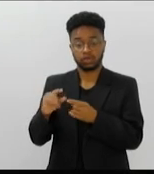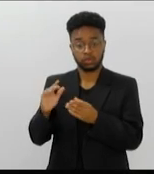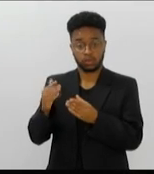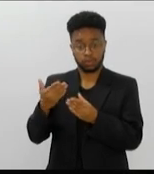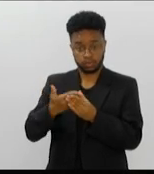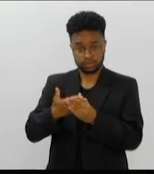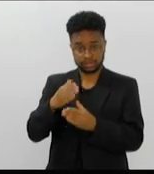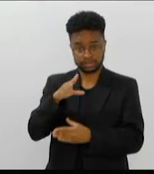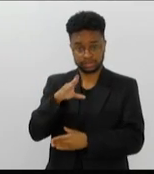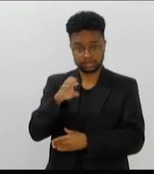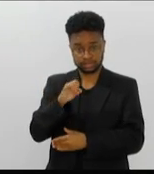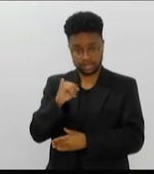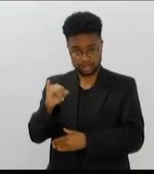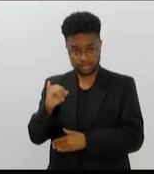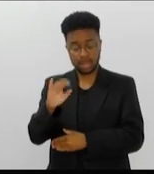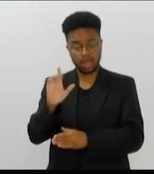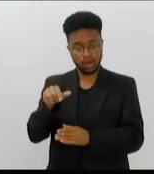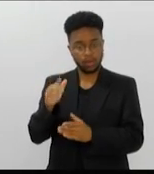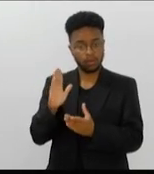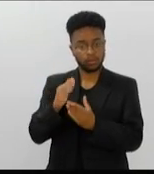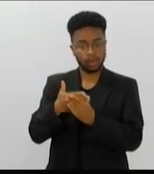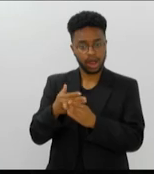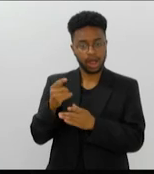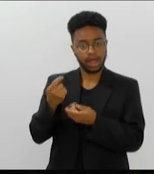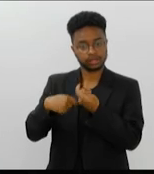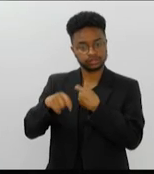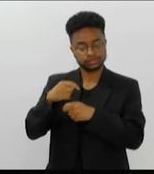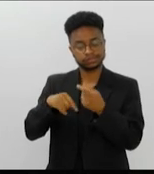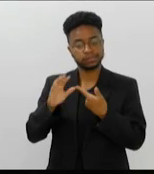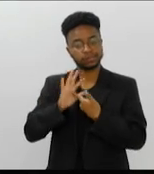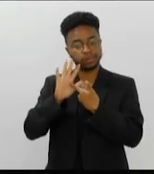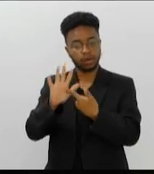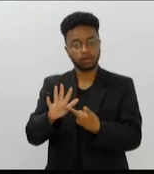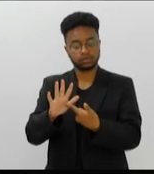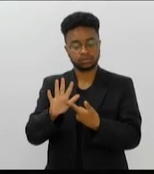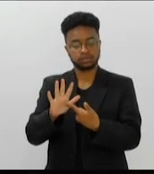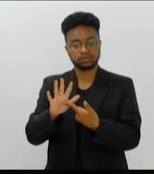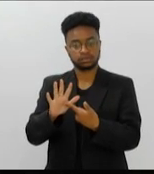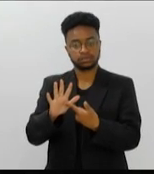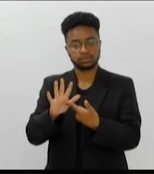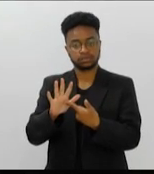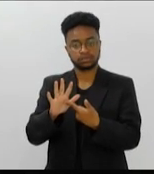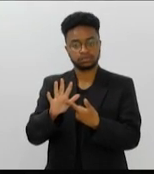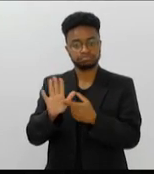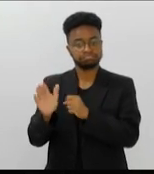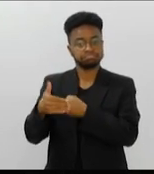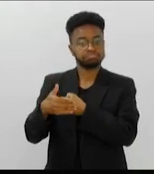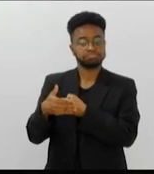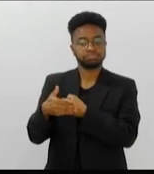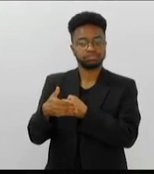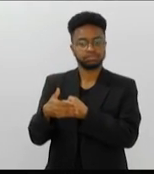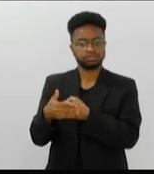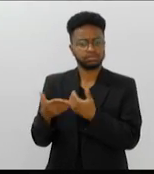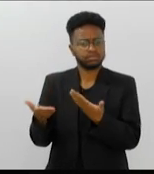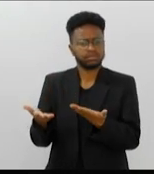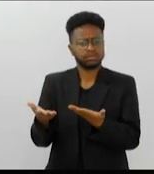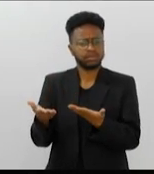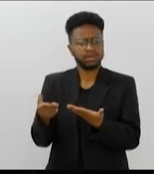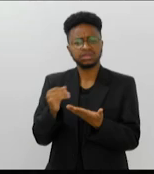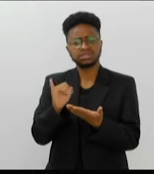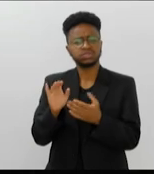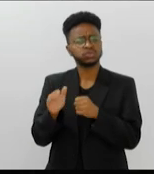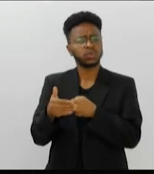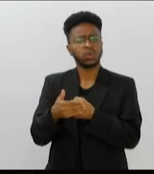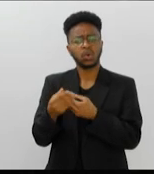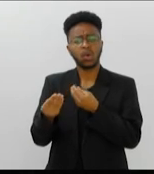o processo administrativo, está carimbado lá como sigiloso. Se é sigiloso,